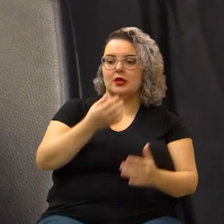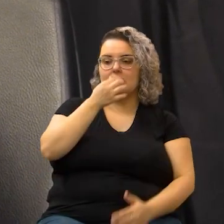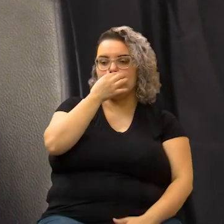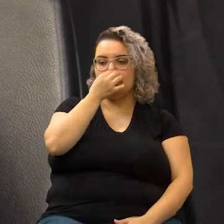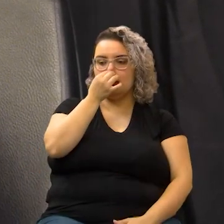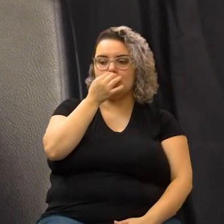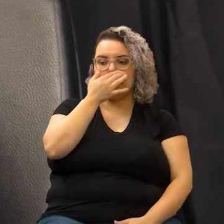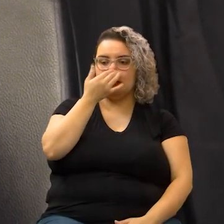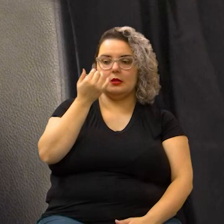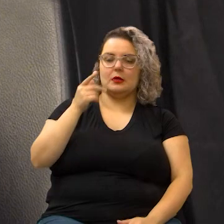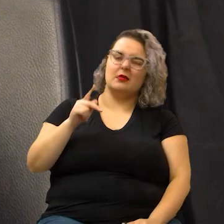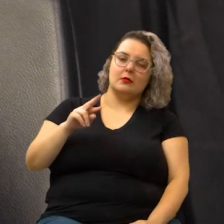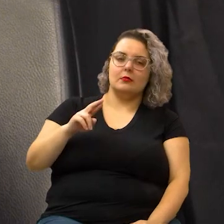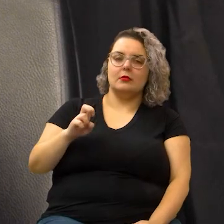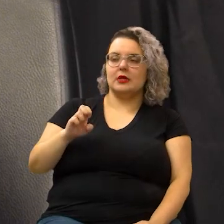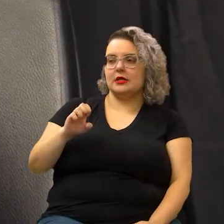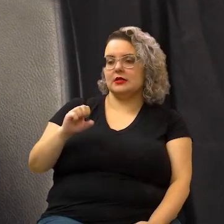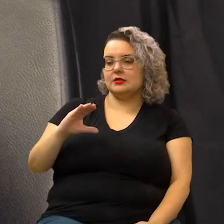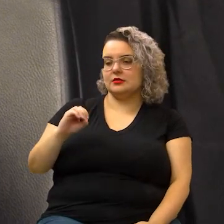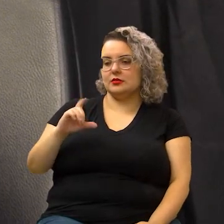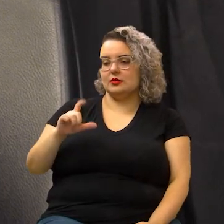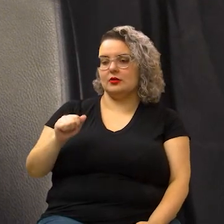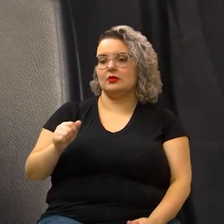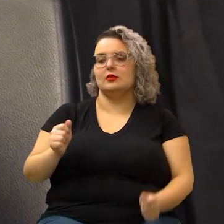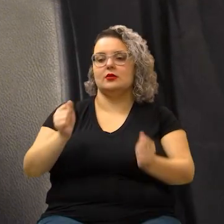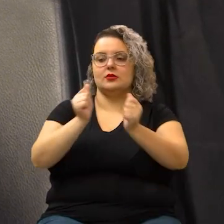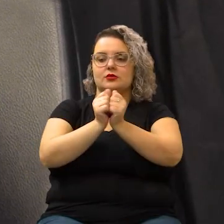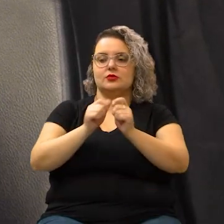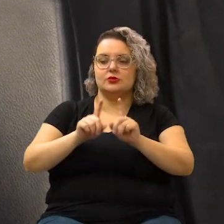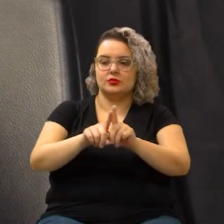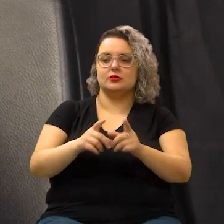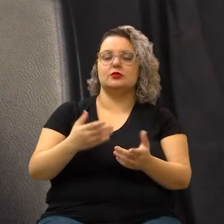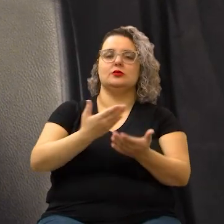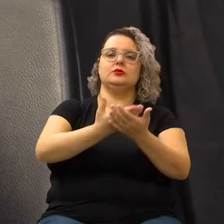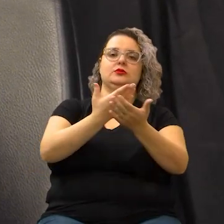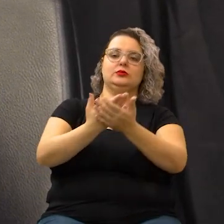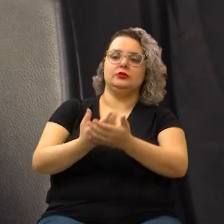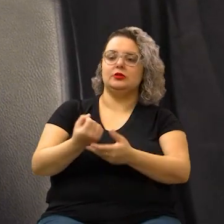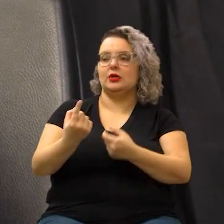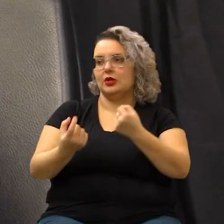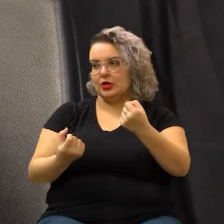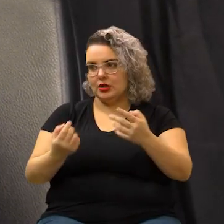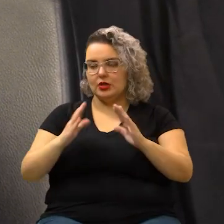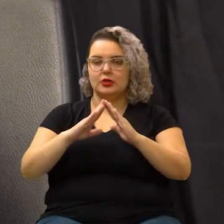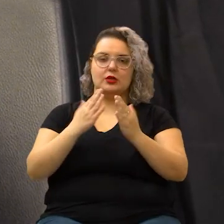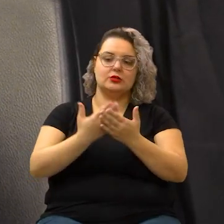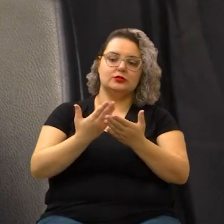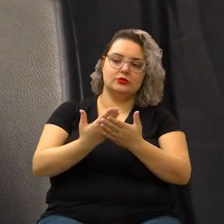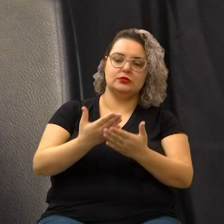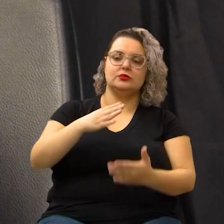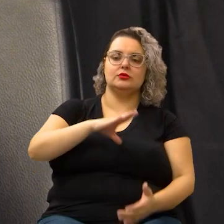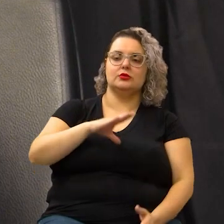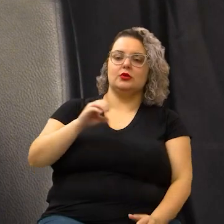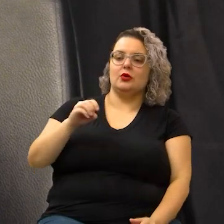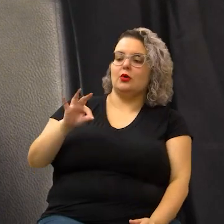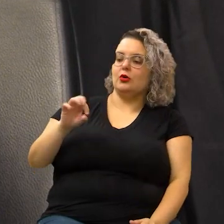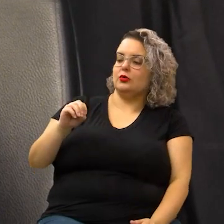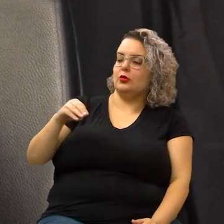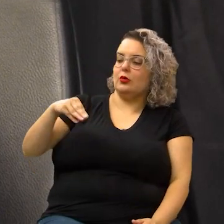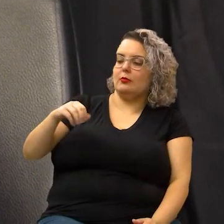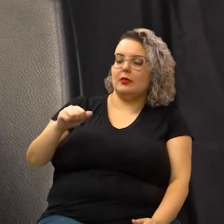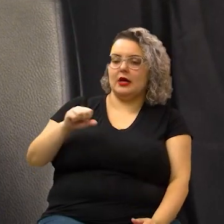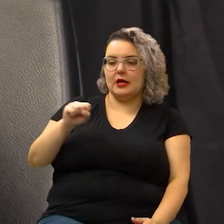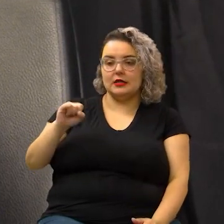lá a creche, né? Pré-escola e tal. Ela estudou lá comigo, estudou em algumas escolas municipais lá no